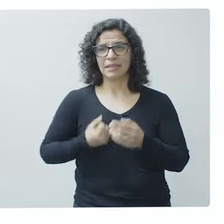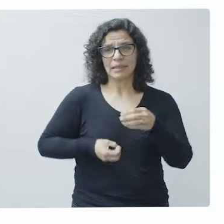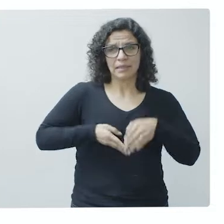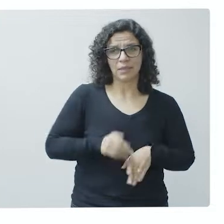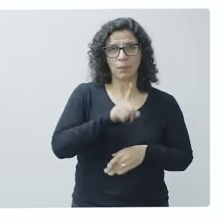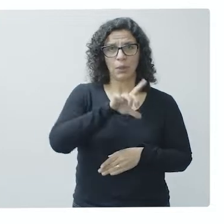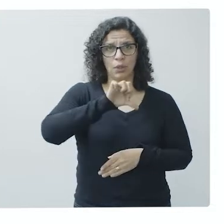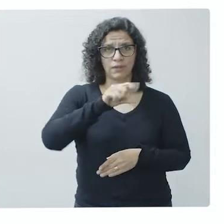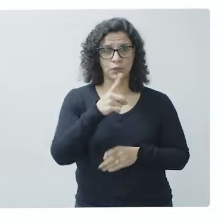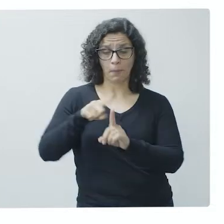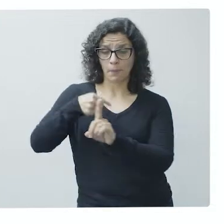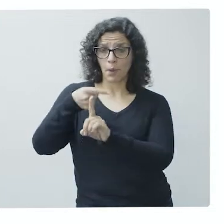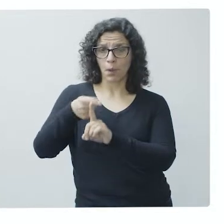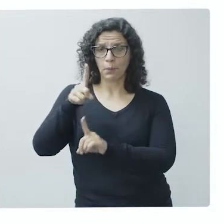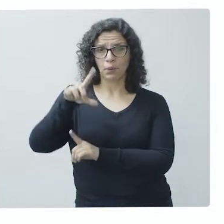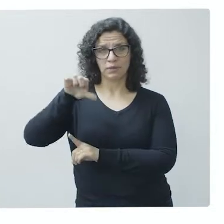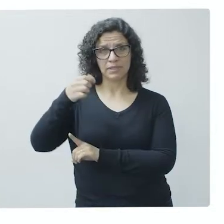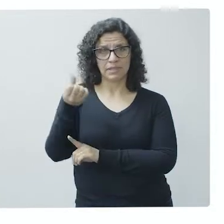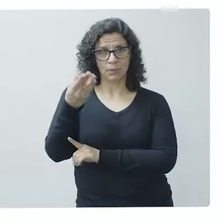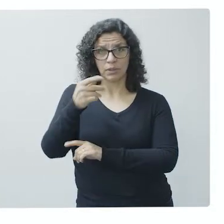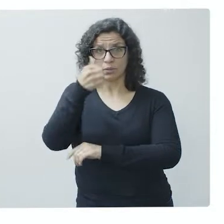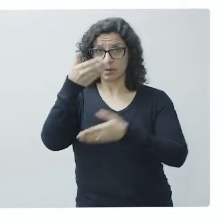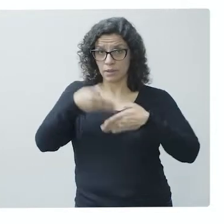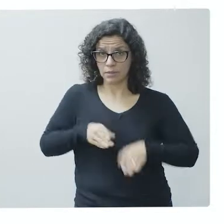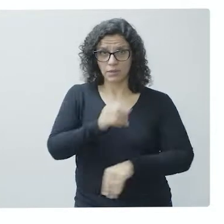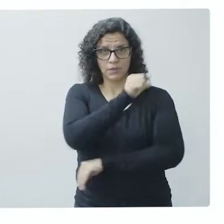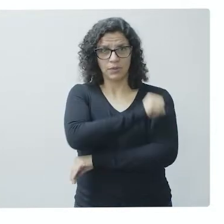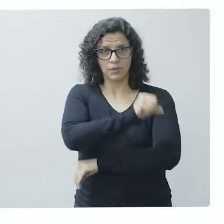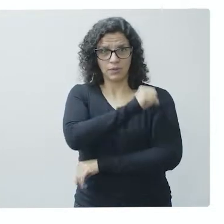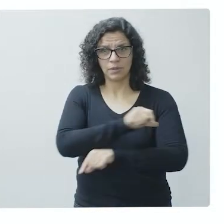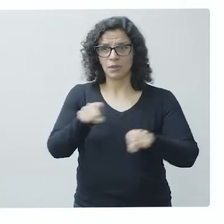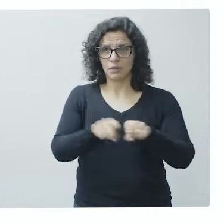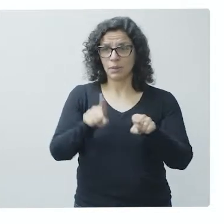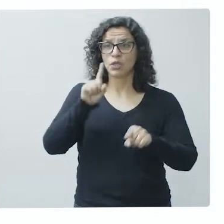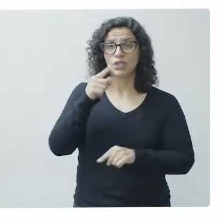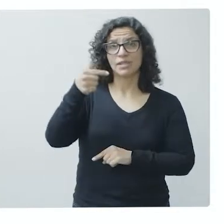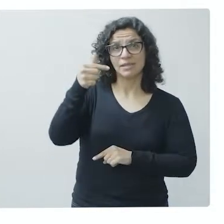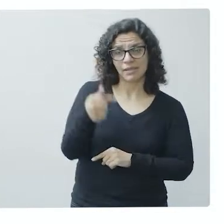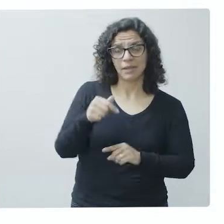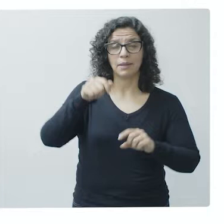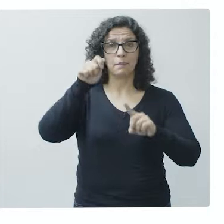em 1964. Nasceu no Rio de Janeiro no dia